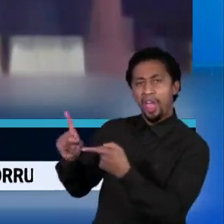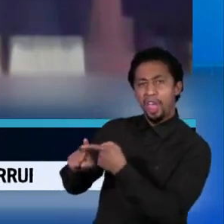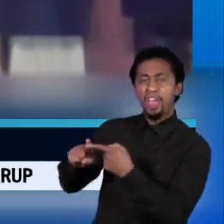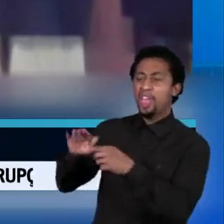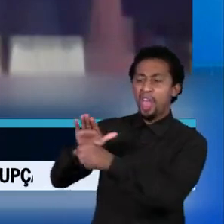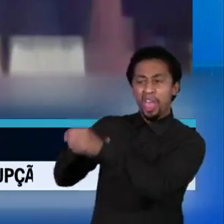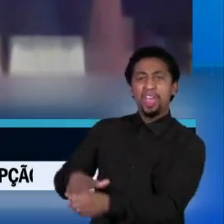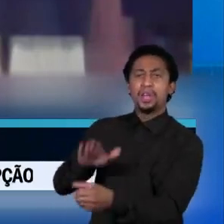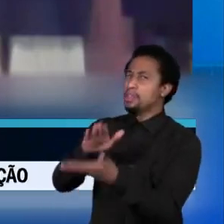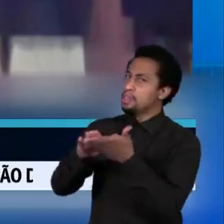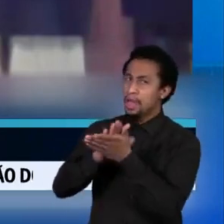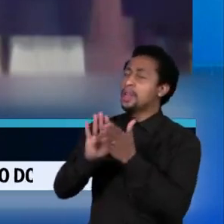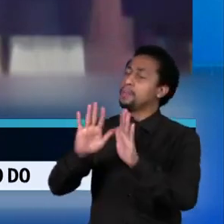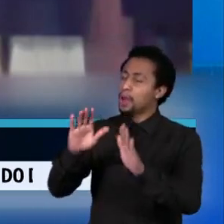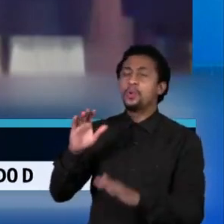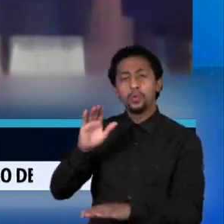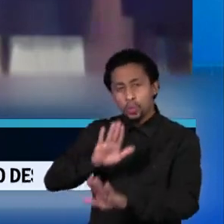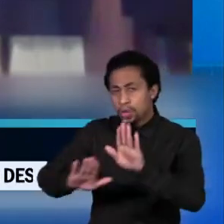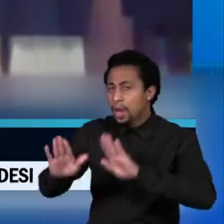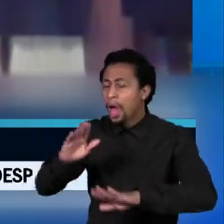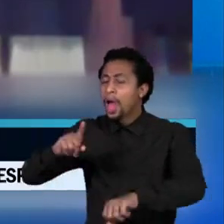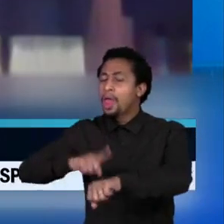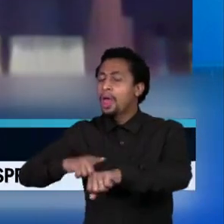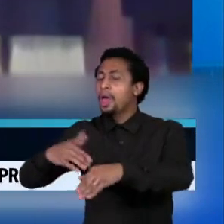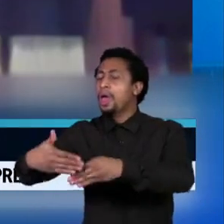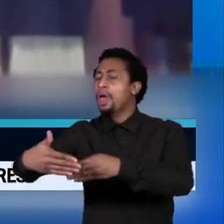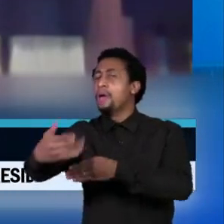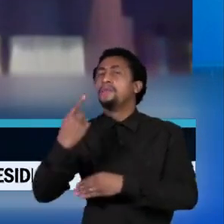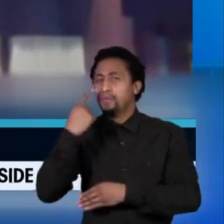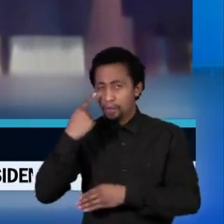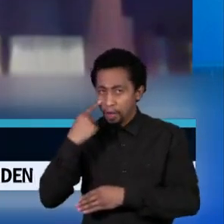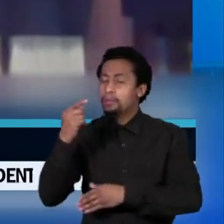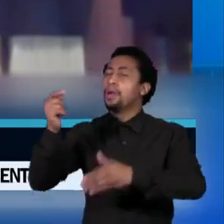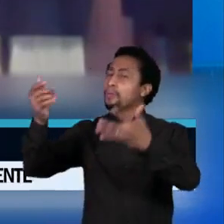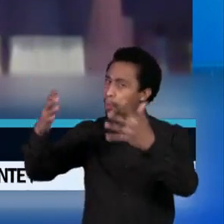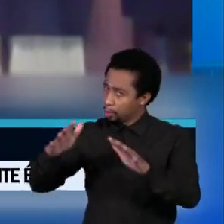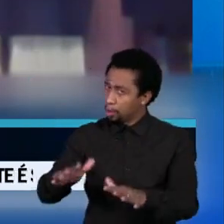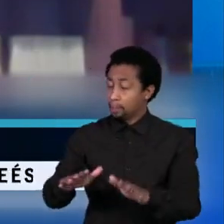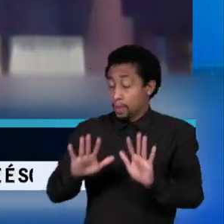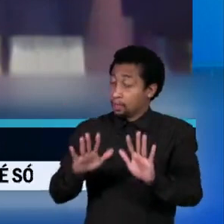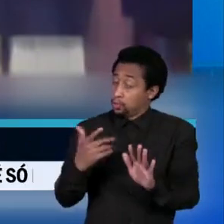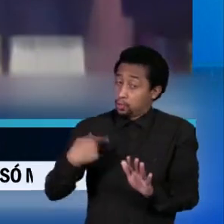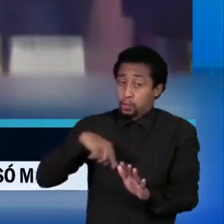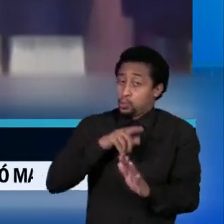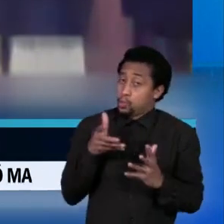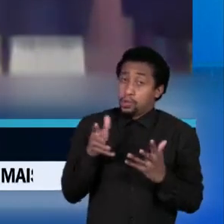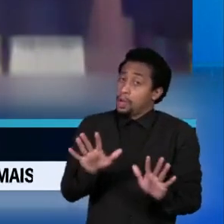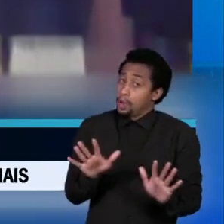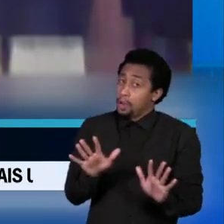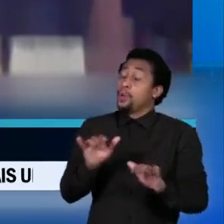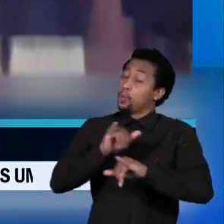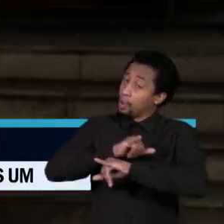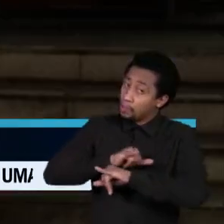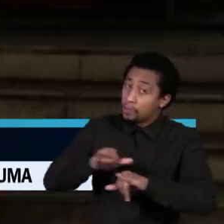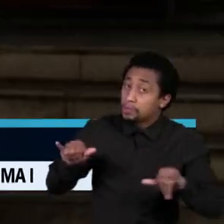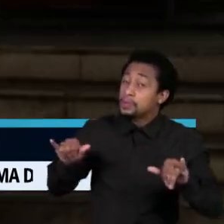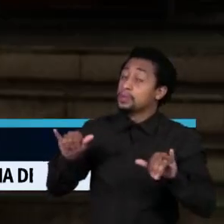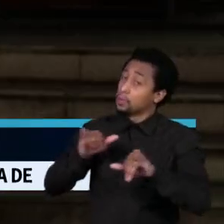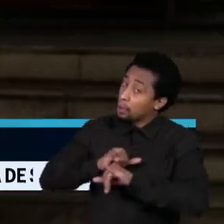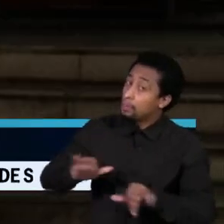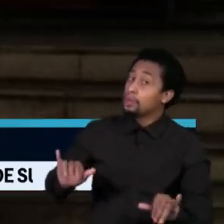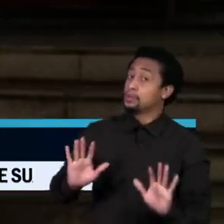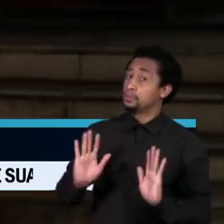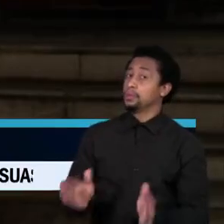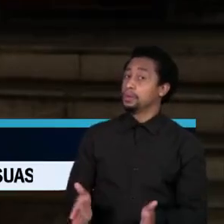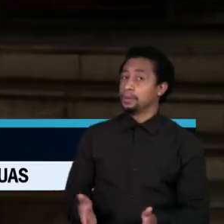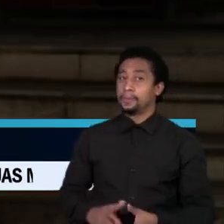ponto final. Uma hora vai acontecer uma tragédia que a gente não quer. Tá? A gente não está dando recado, está dando aviso.